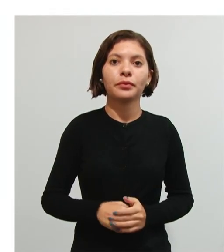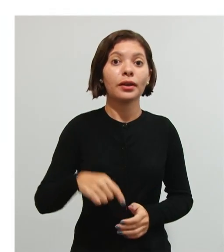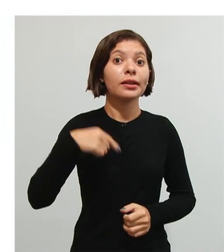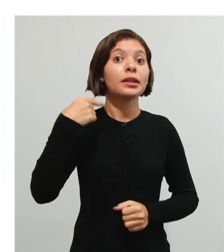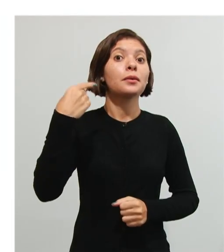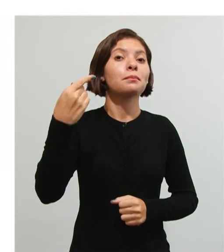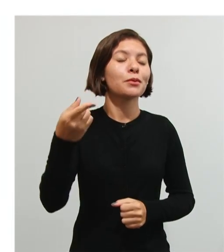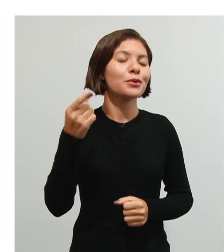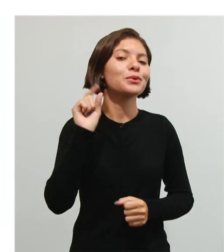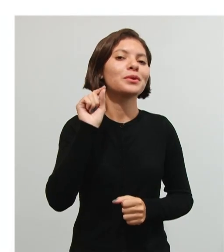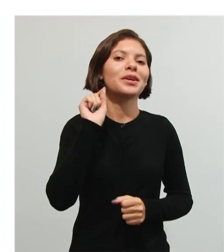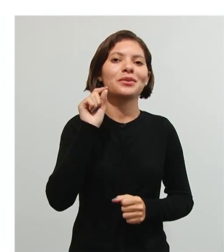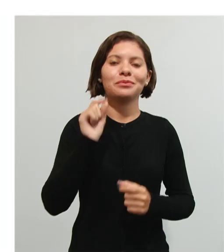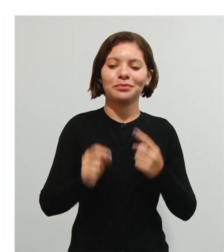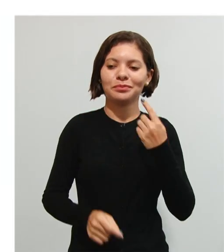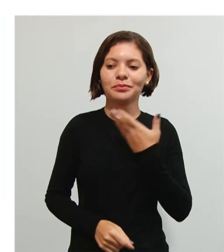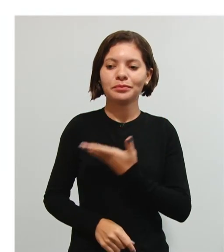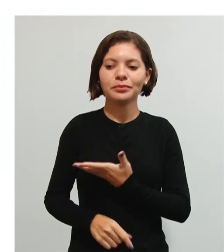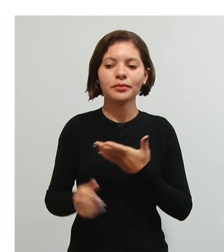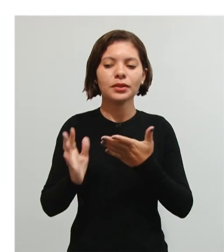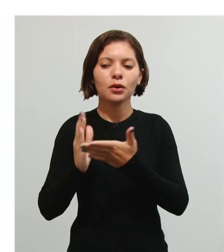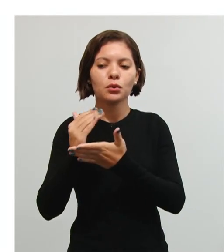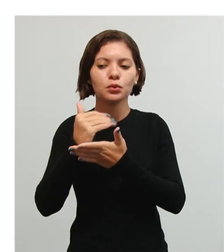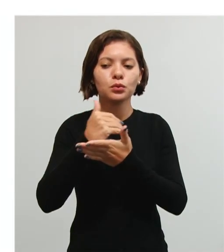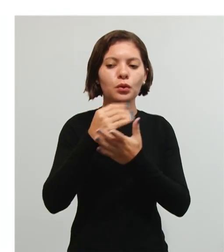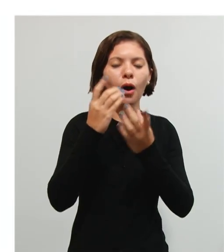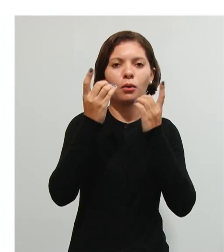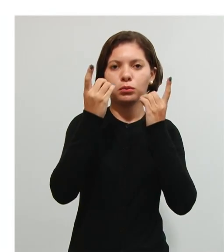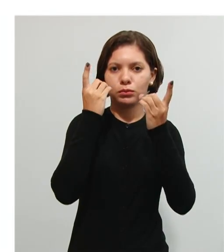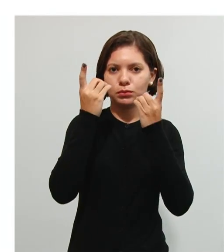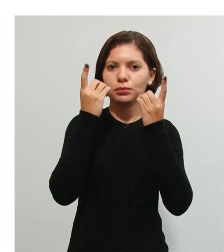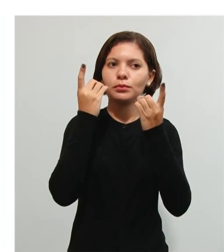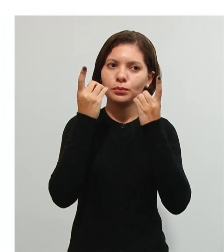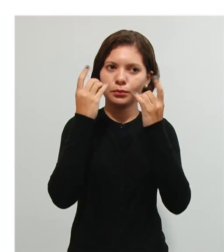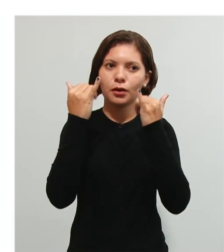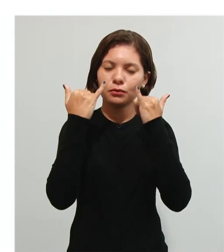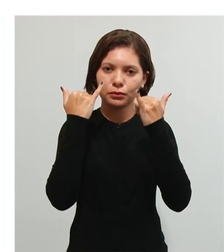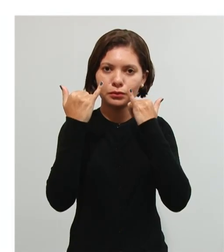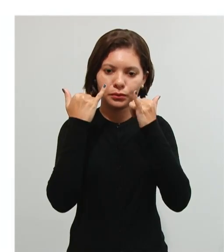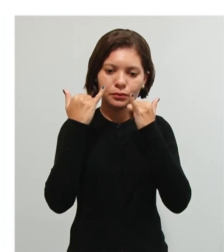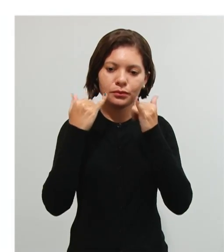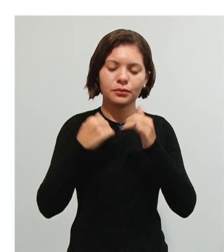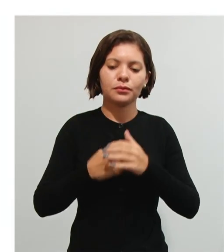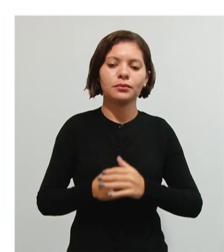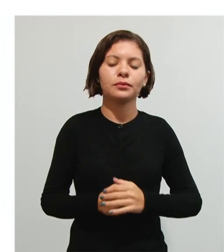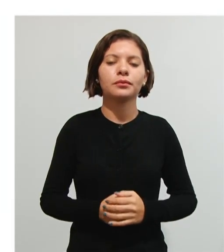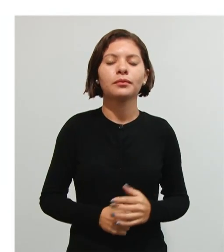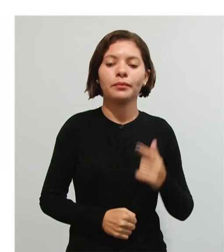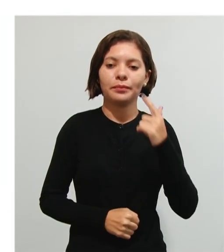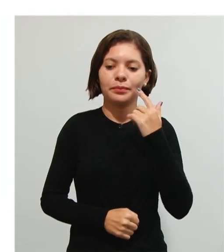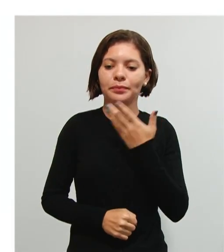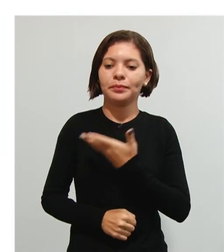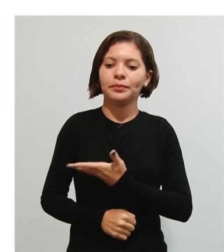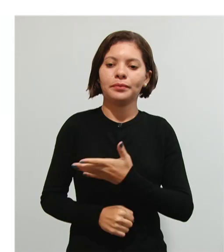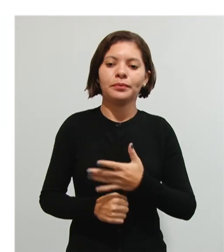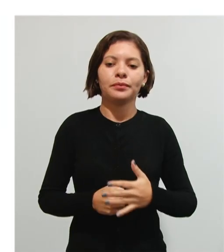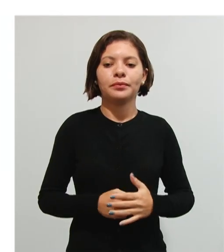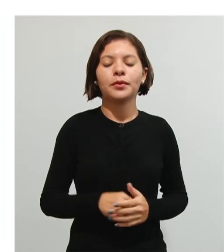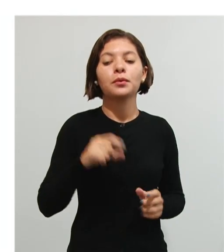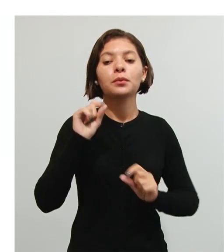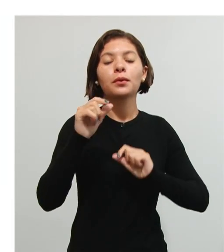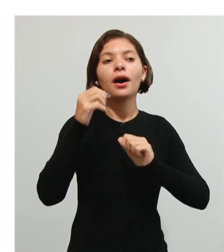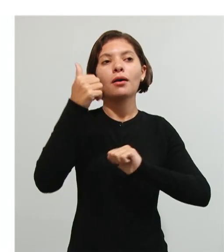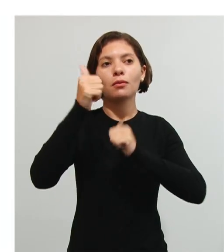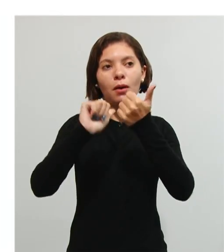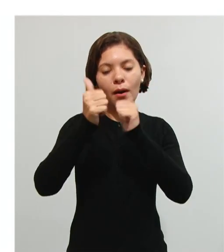vai finalmente coletar os dados, vai para a penúltima parte, né? Que é a análise